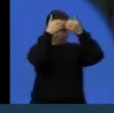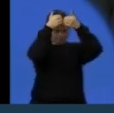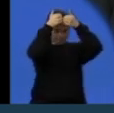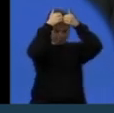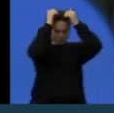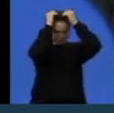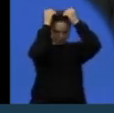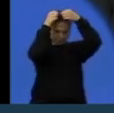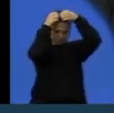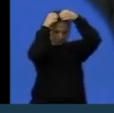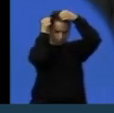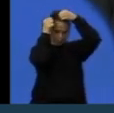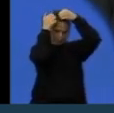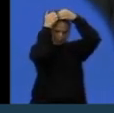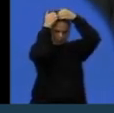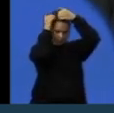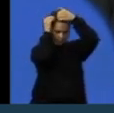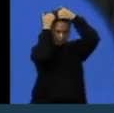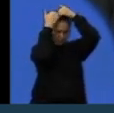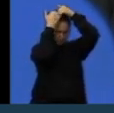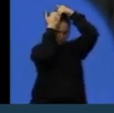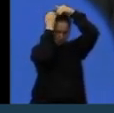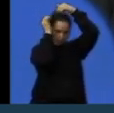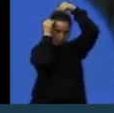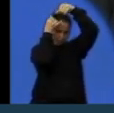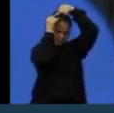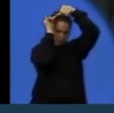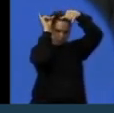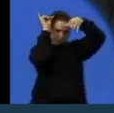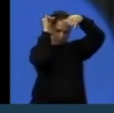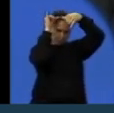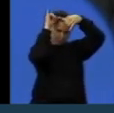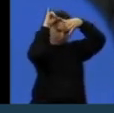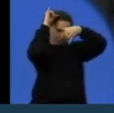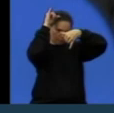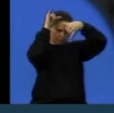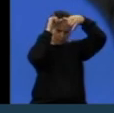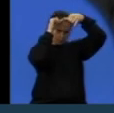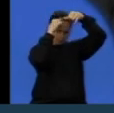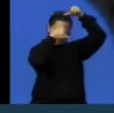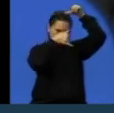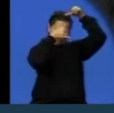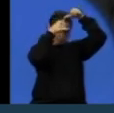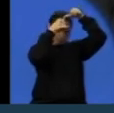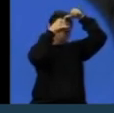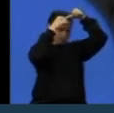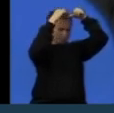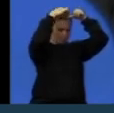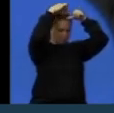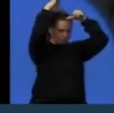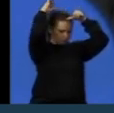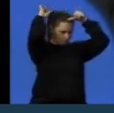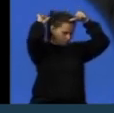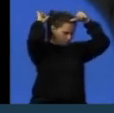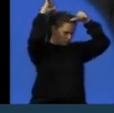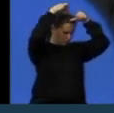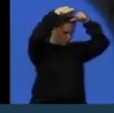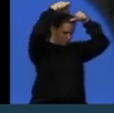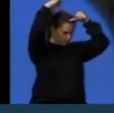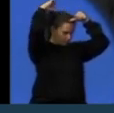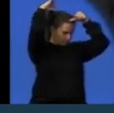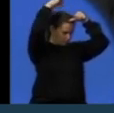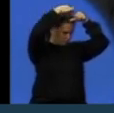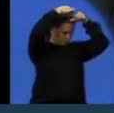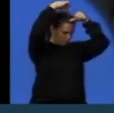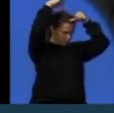os feixes de nervos que se cruzam na região de ponte e bulbo, localizados no sistema nervoso